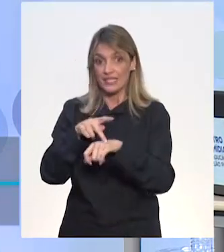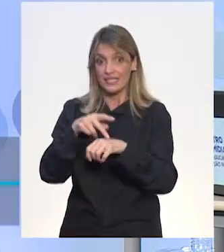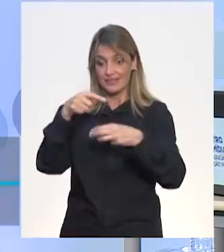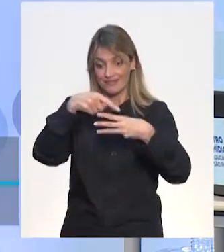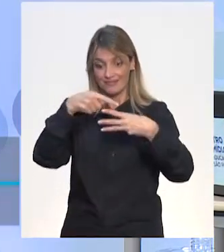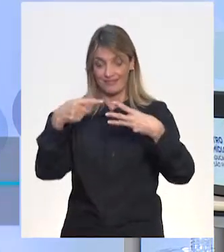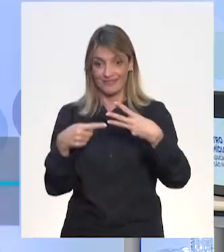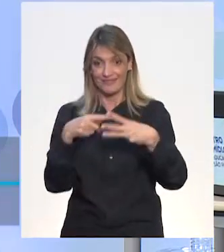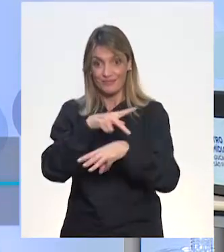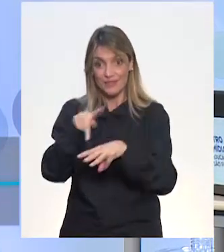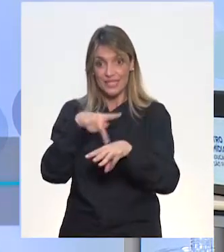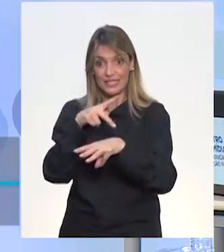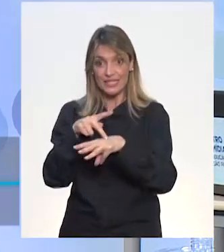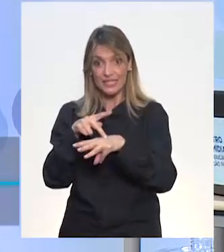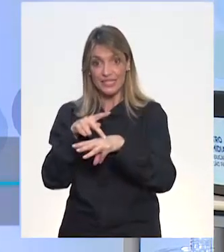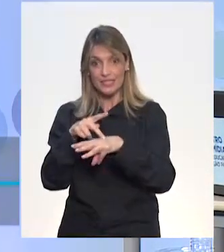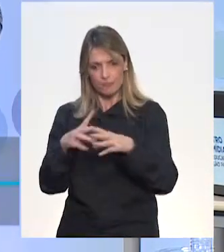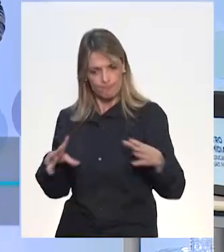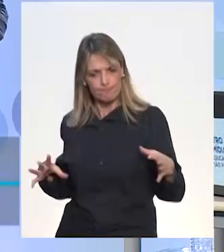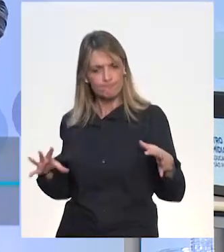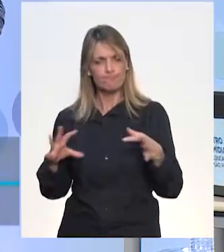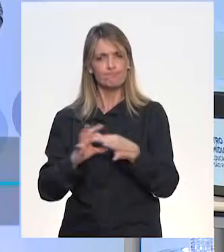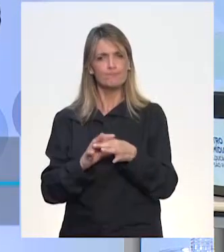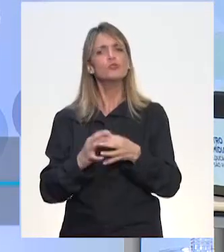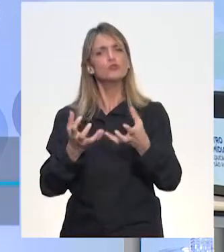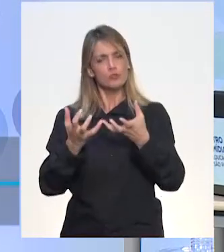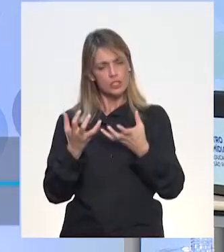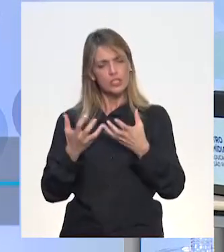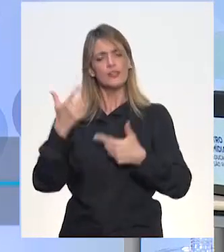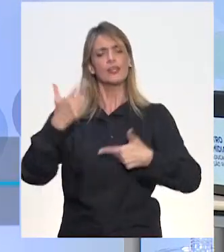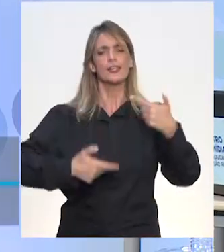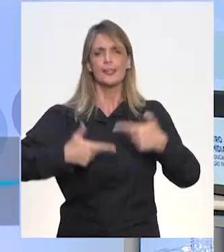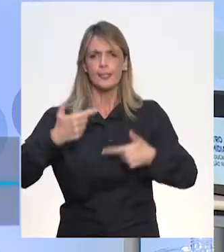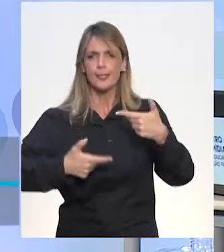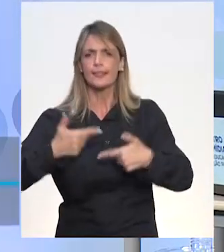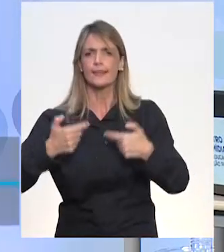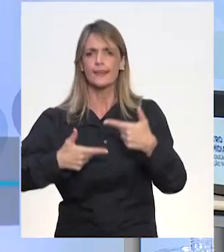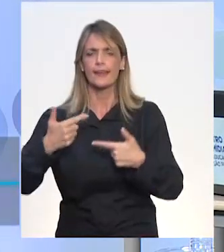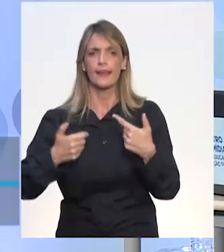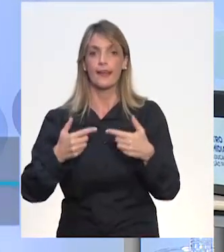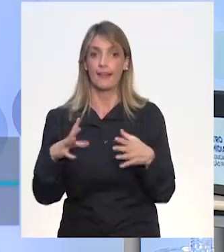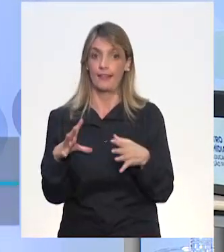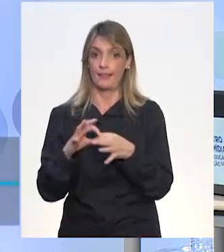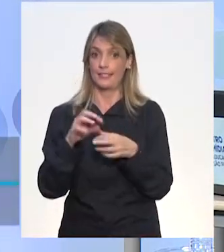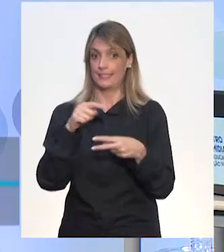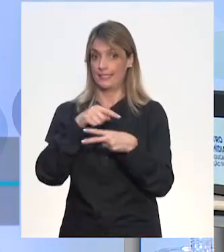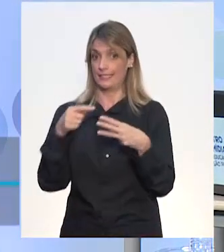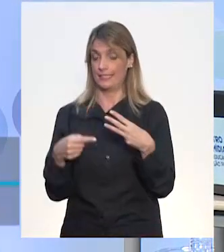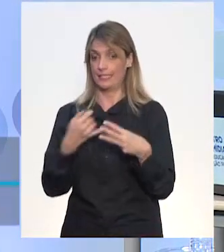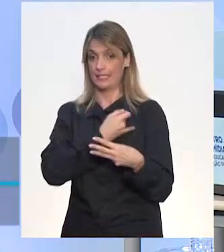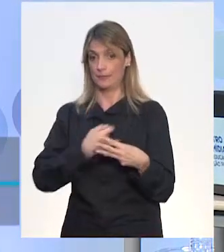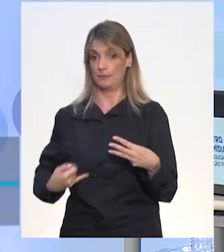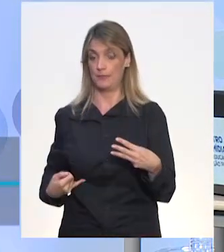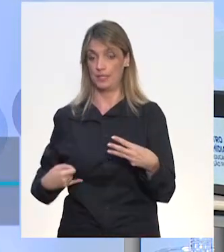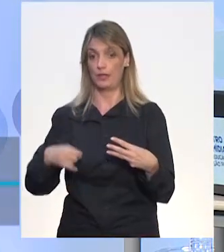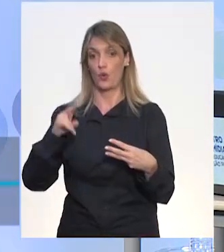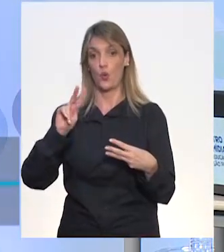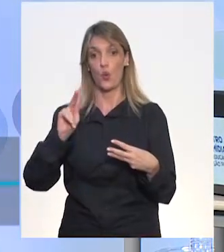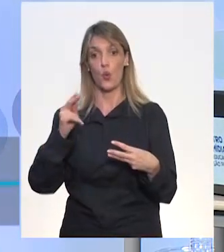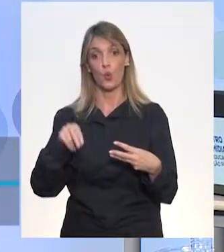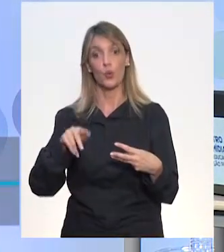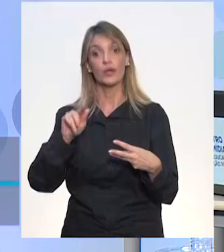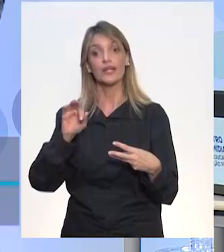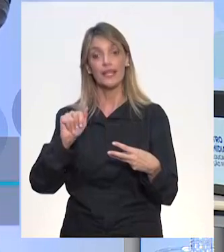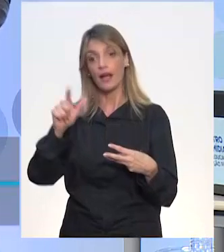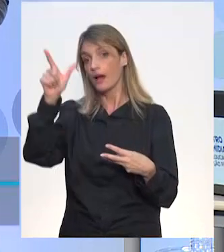Tríplice Entente, acaba entrando em guerra com a Tríplice Aliança, formado pelo Império da Áustria-Hungria,